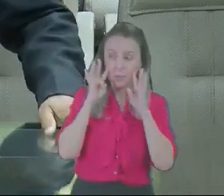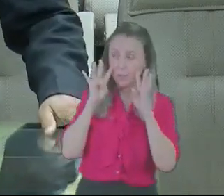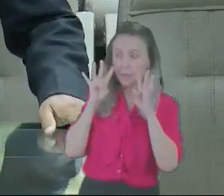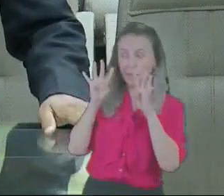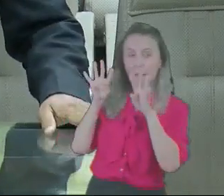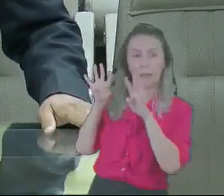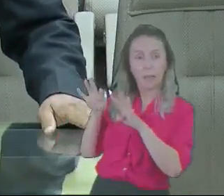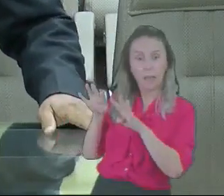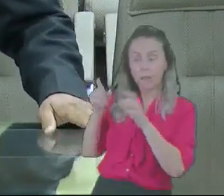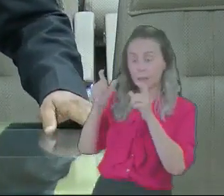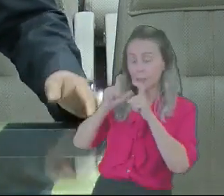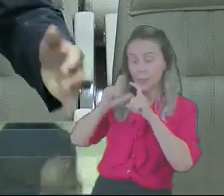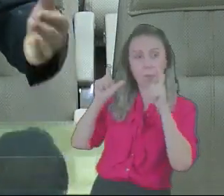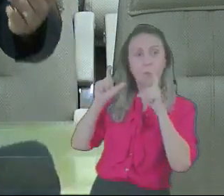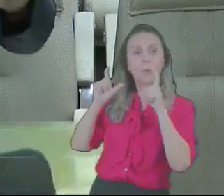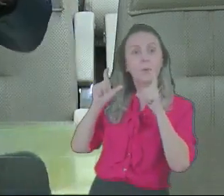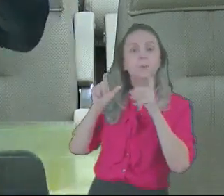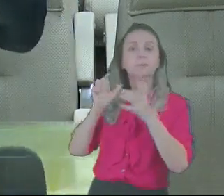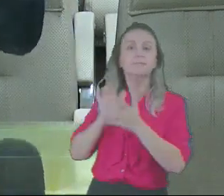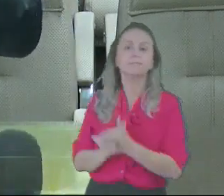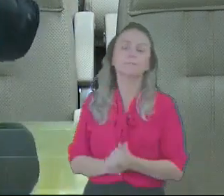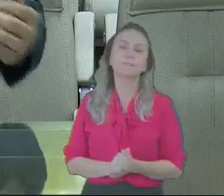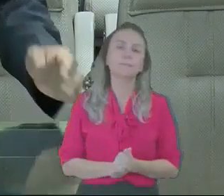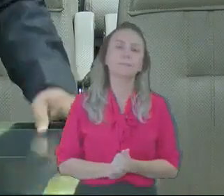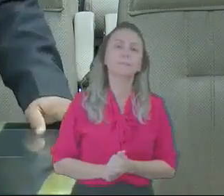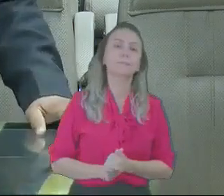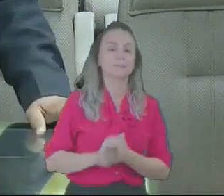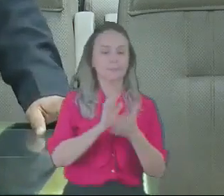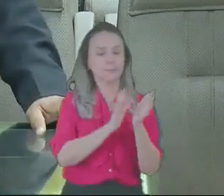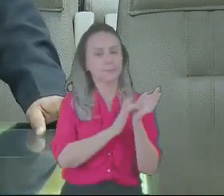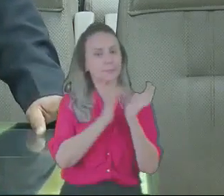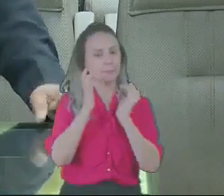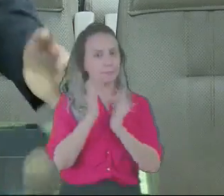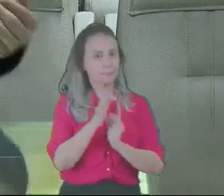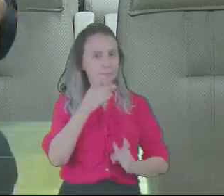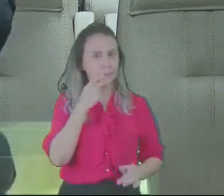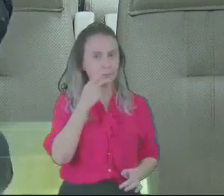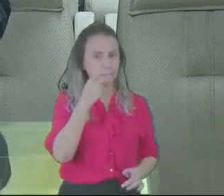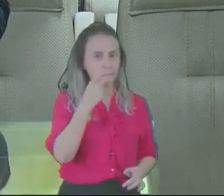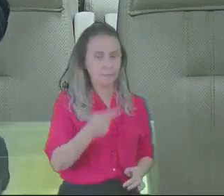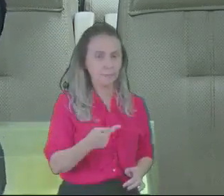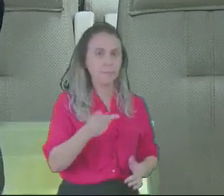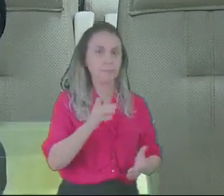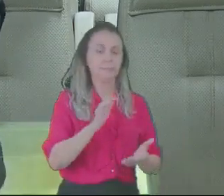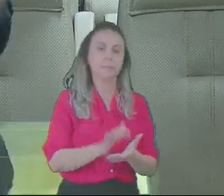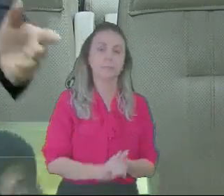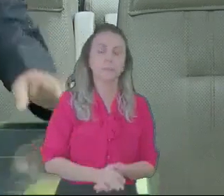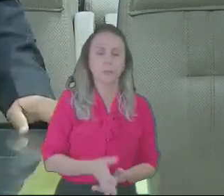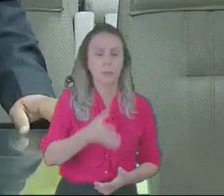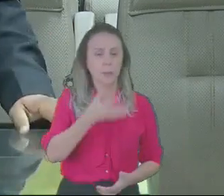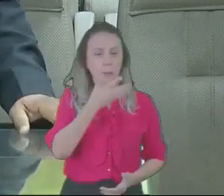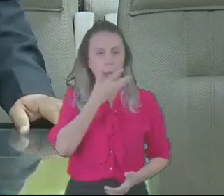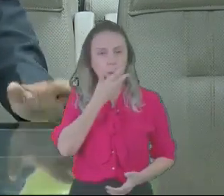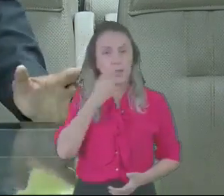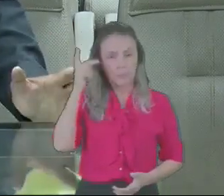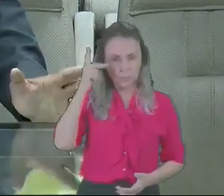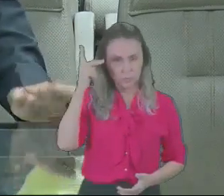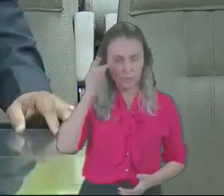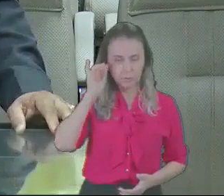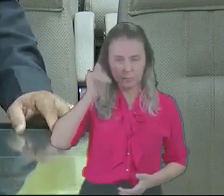está falando a Jesus agora vai dizer que um grande homem um rico-homem